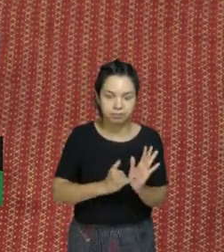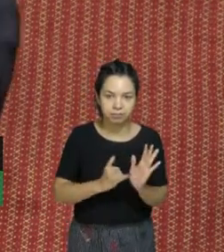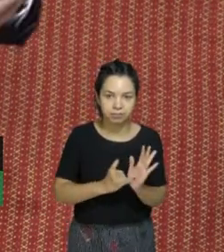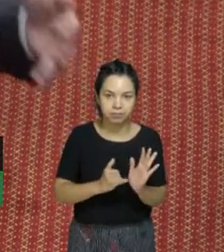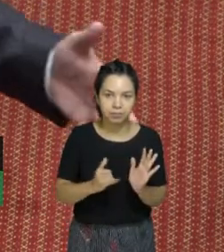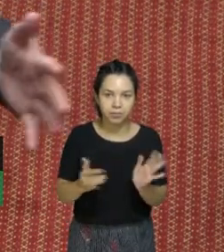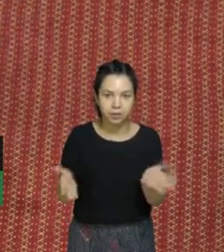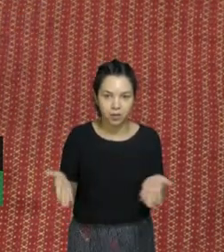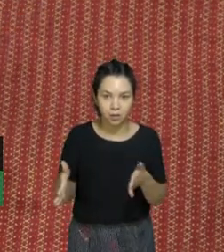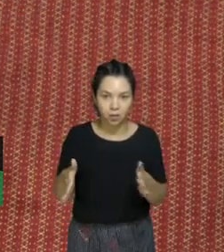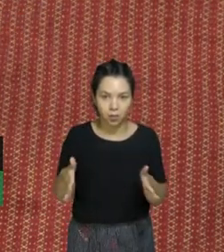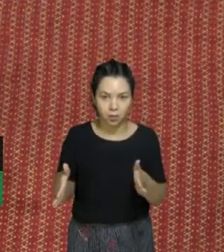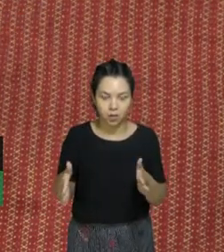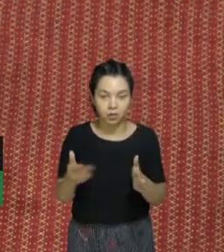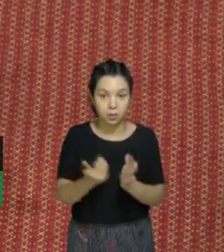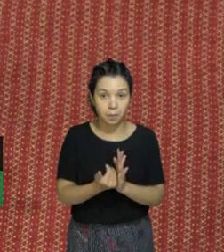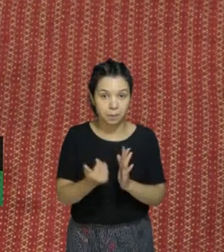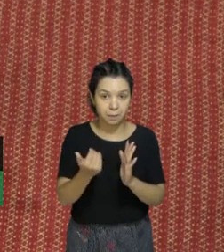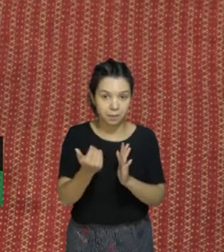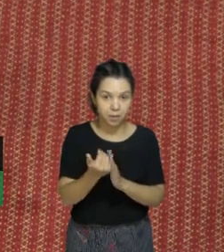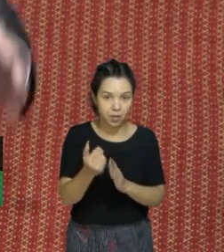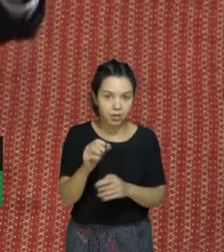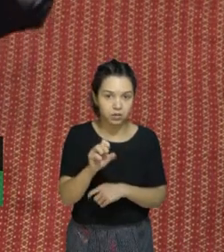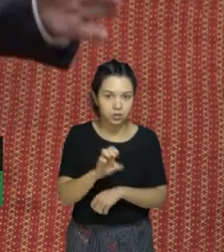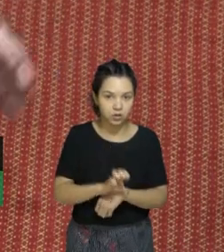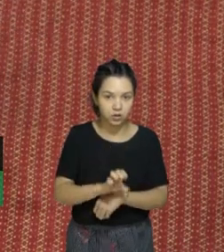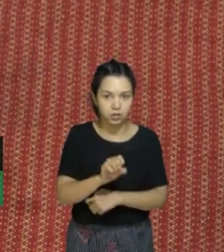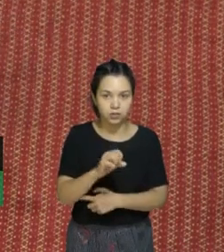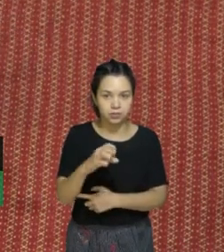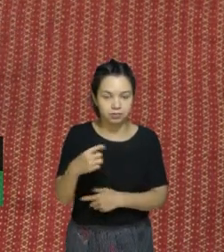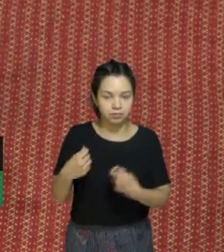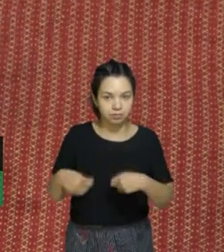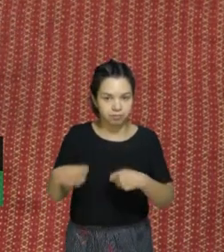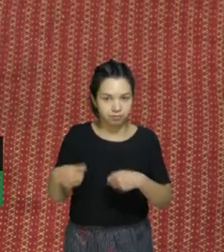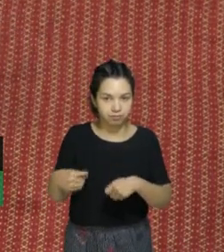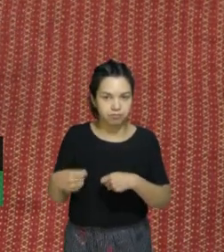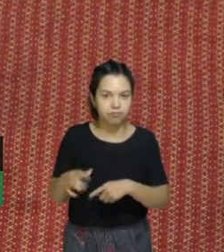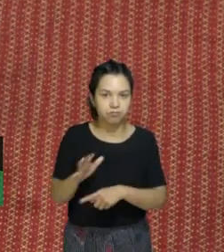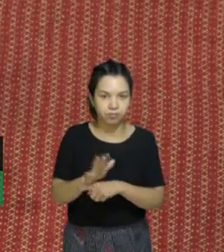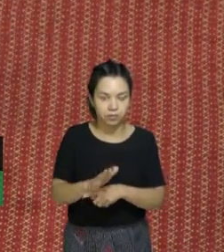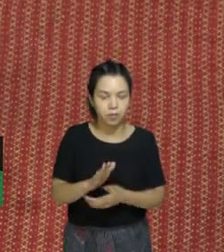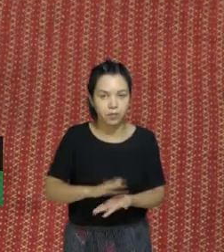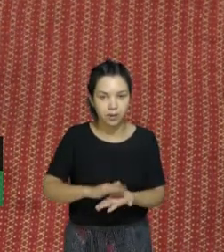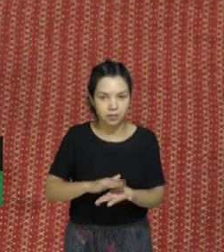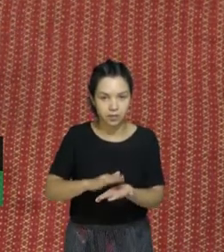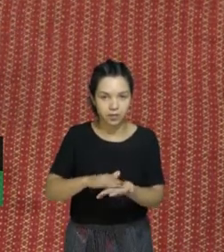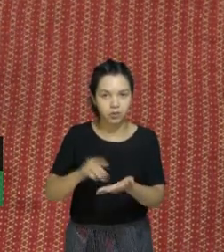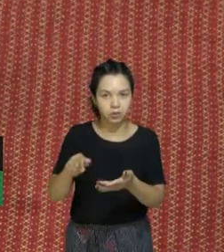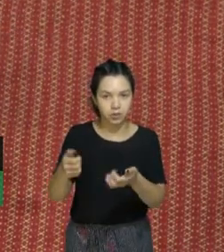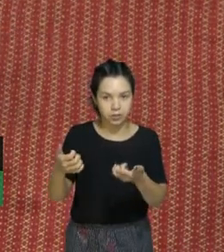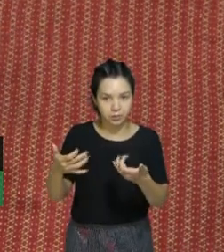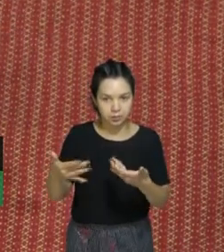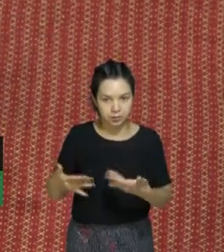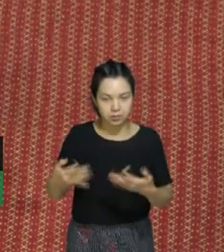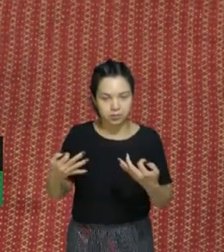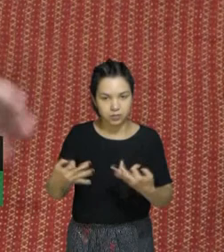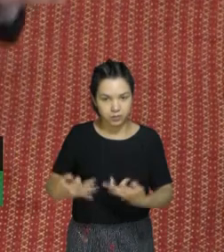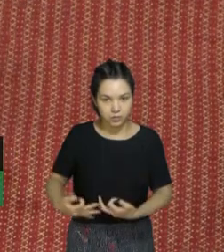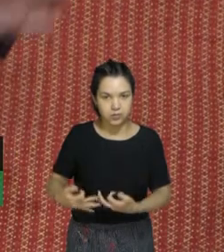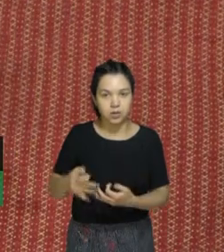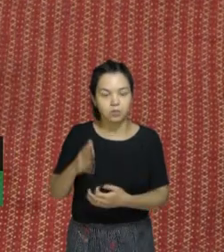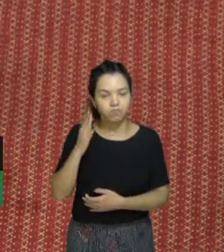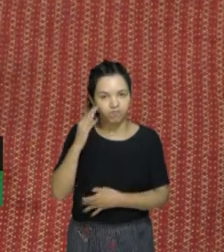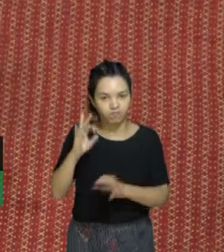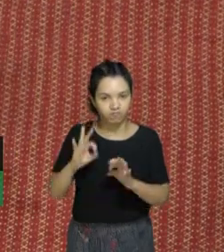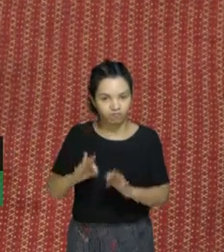que ainda mais Santa Catarina precisa. Então, te parabenizar aí pela importante referência, indicação e pode ter certeza que conta com